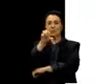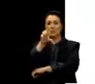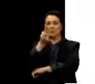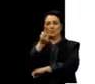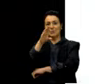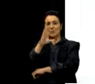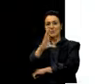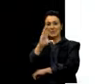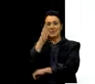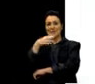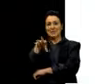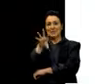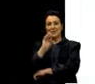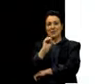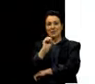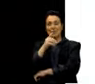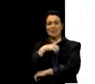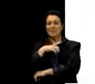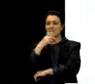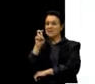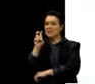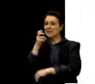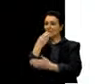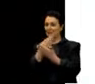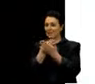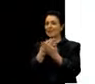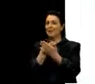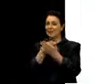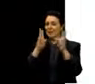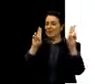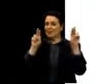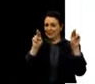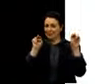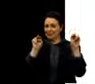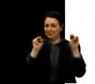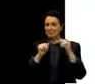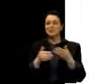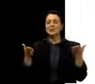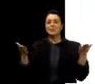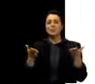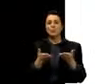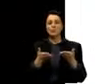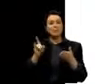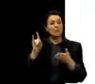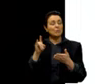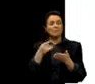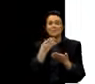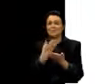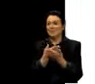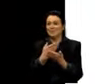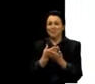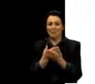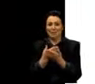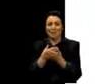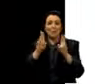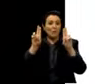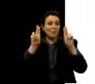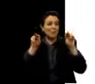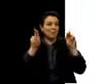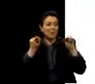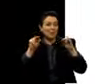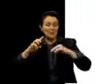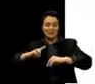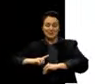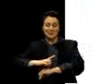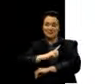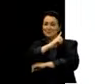então, teve 5 aulas, tá? Então, hoje é a nossa última aula com esse tema